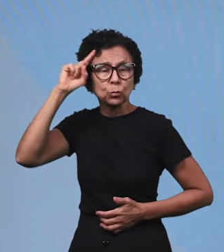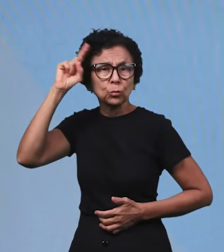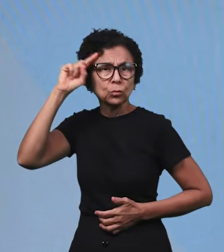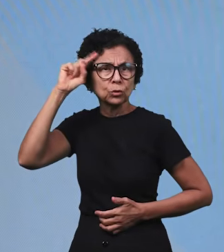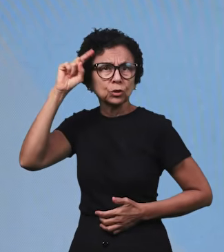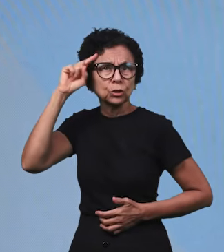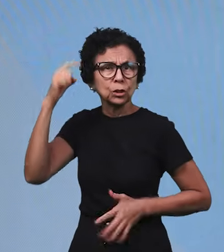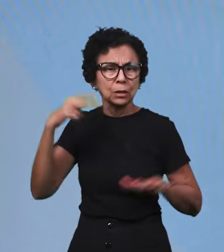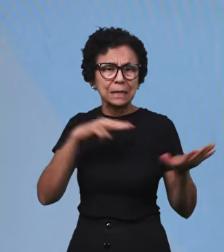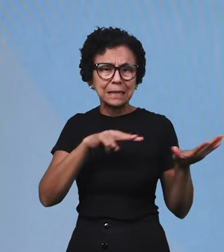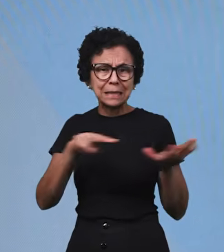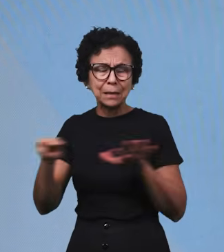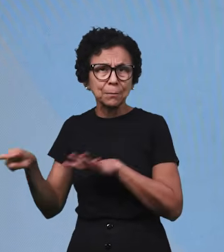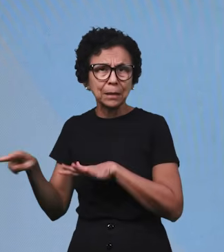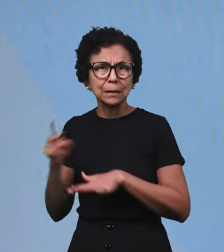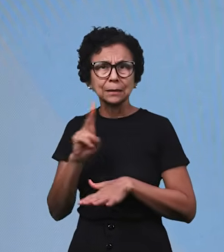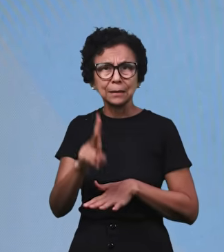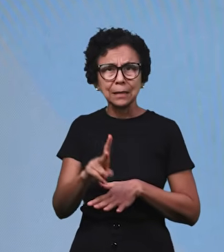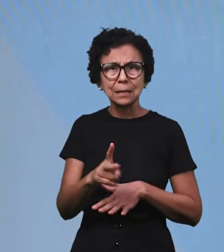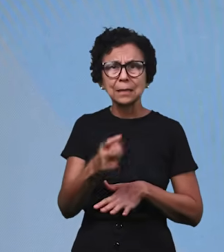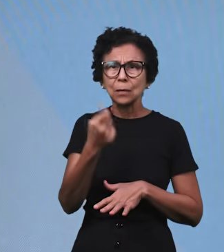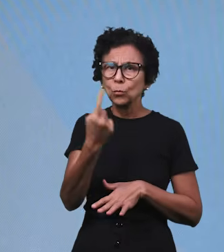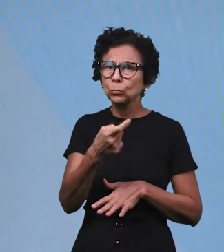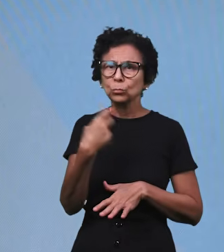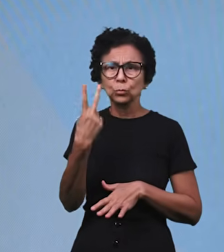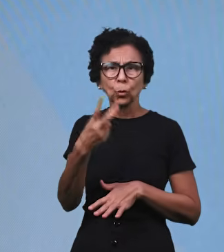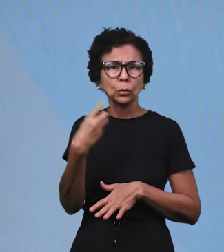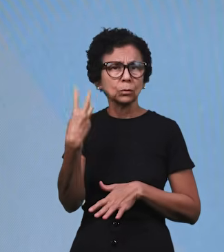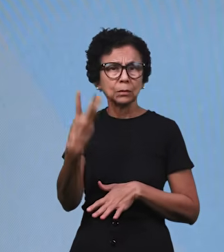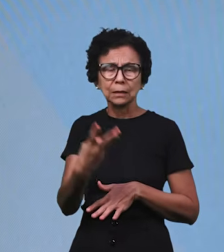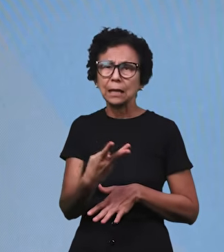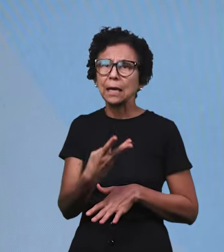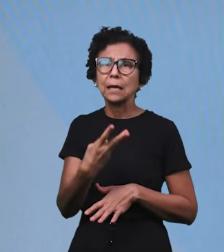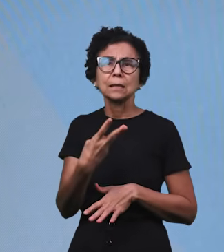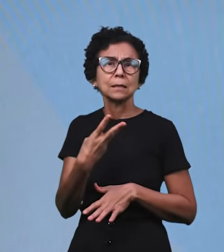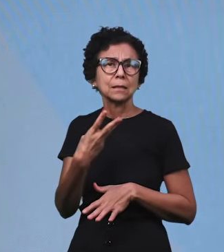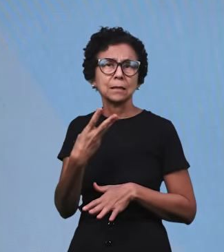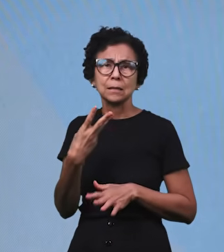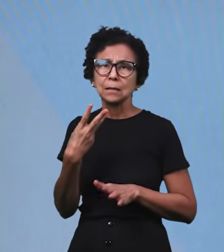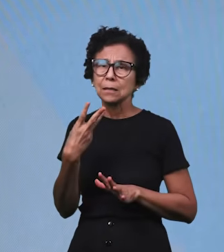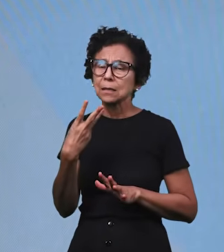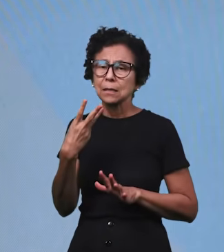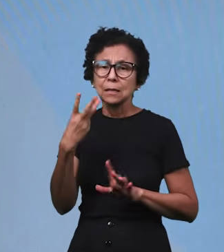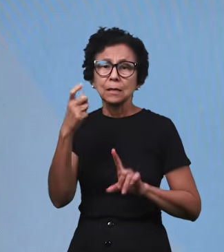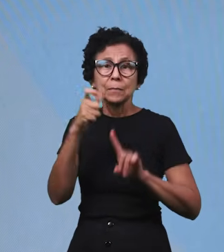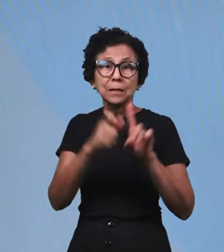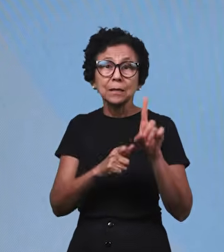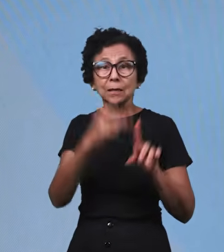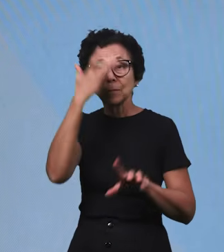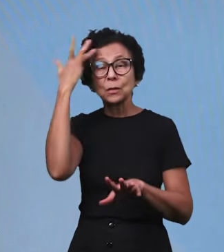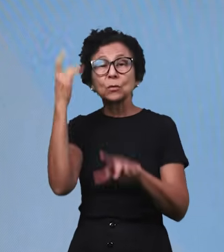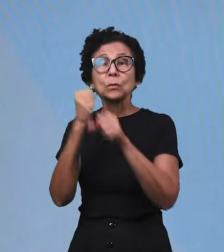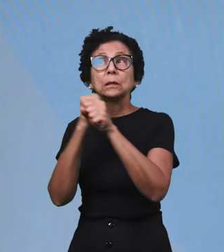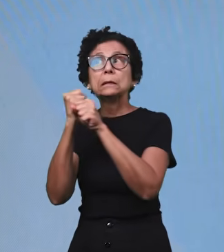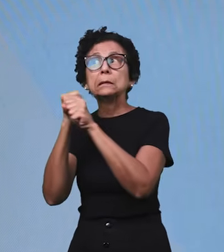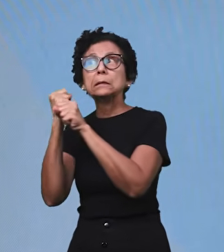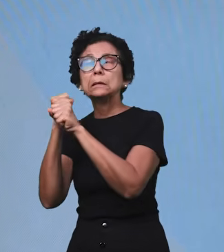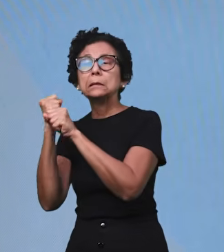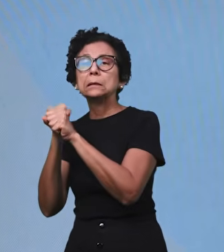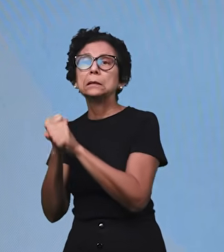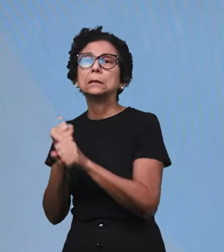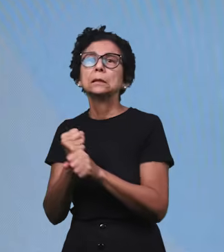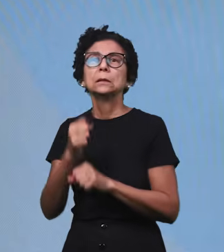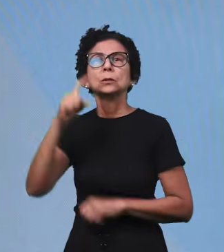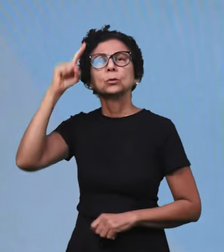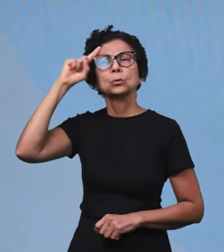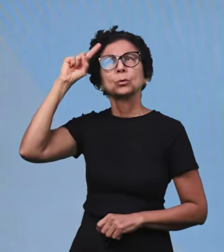ou muitas vezes na semana, contínuo, por 1, 2 ou mais meses, principalmente, tem gente que usa anos esses medicamentos